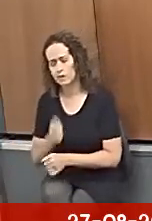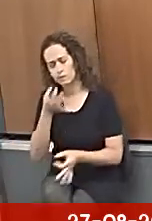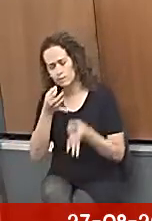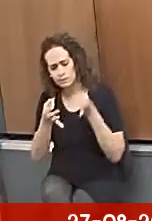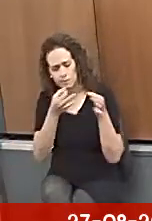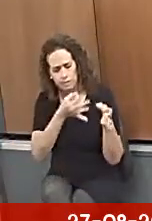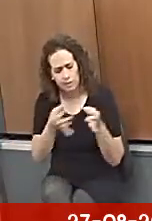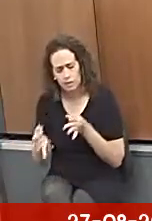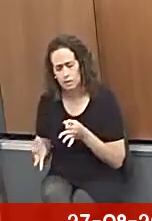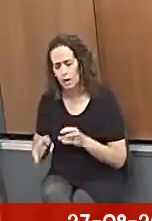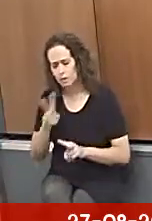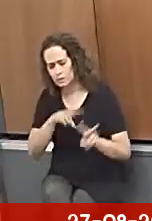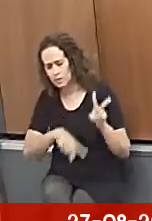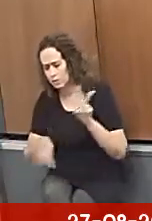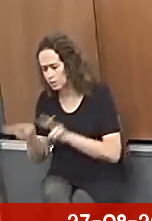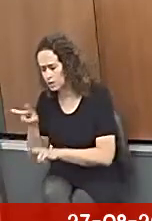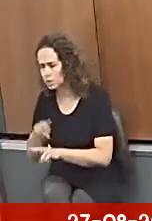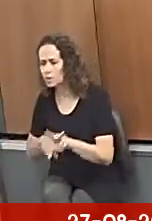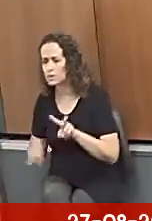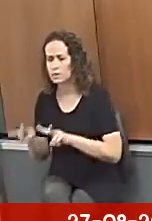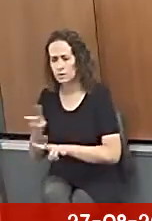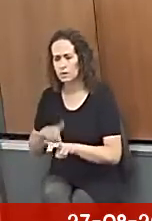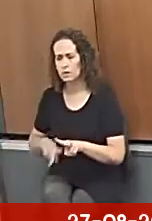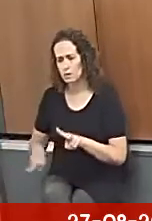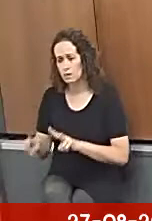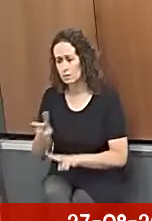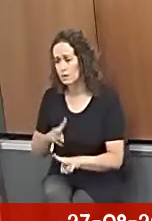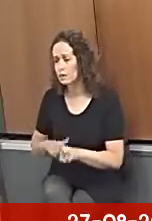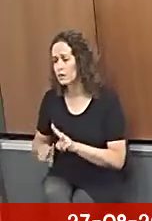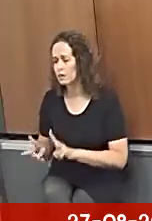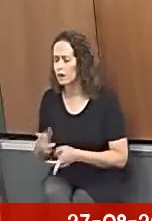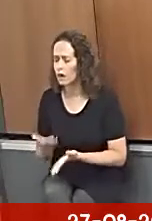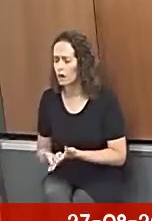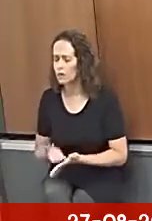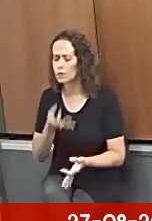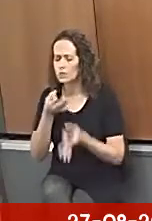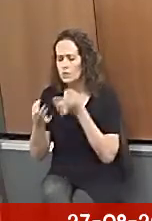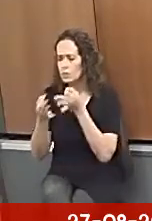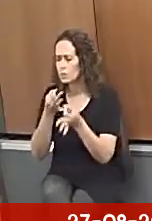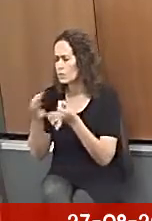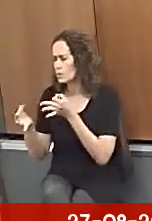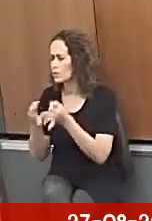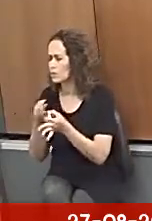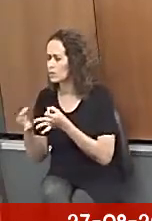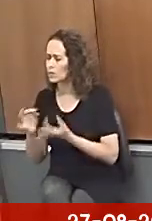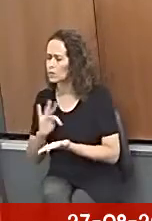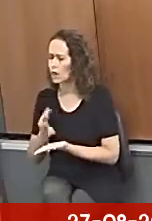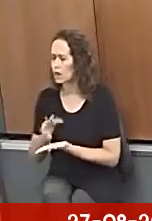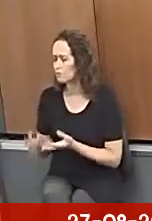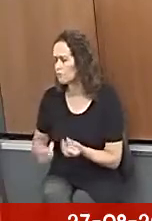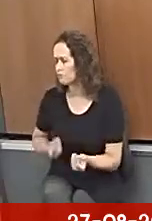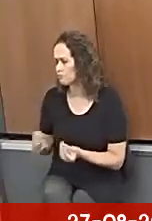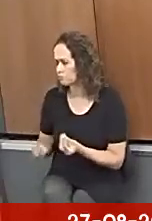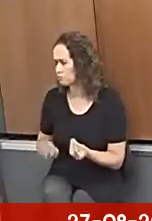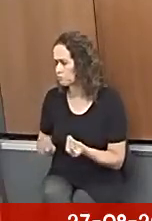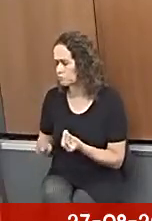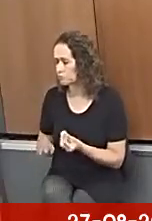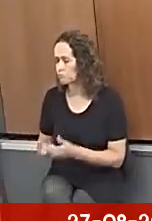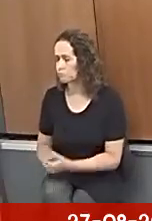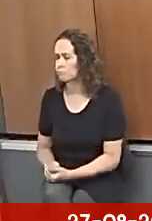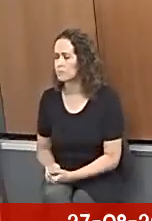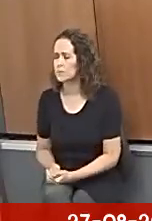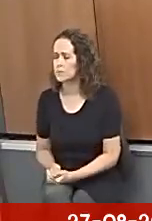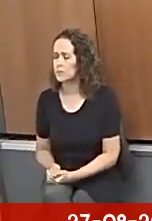e assimilar o máximo incorporar no estádio ao máximo as sugestões da área técnica do mp tanto é que o